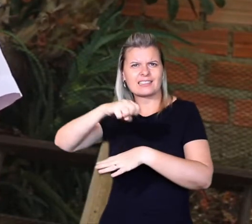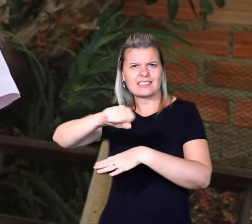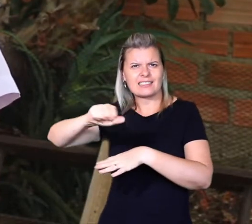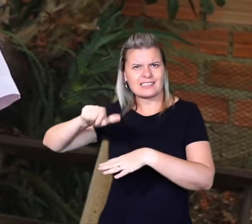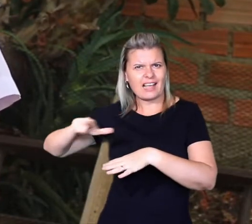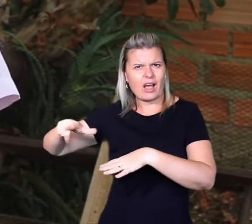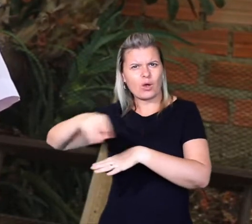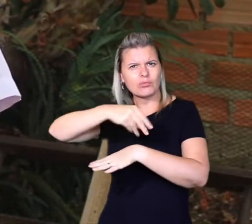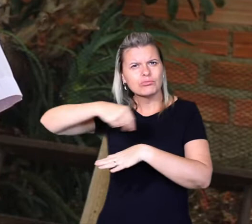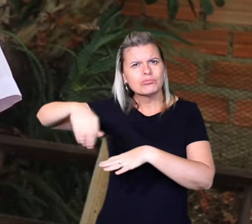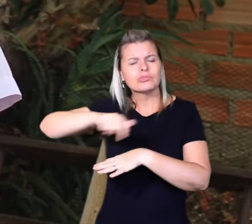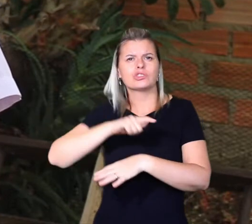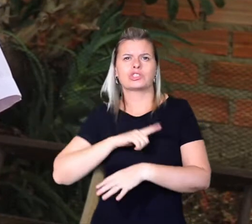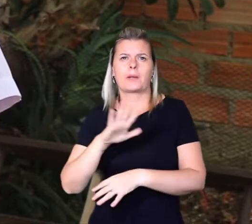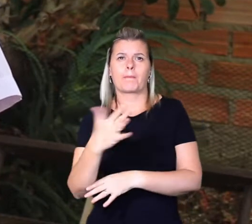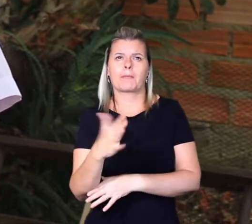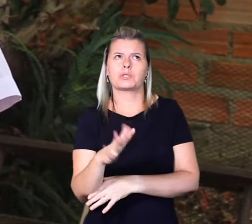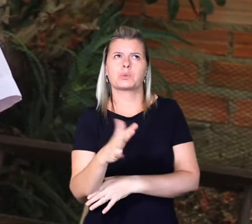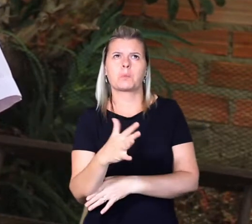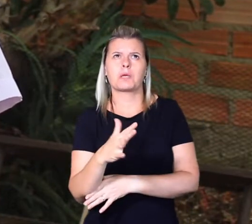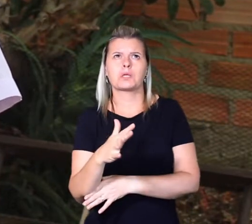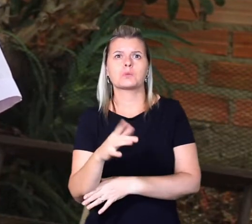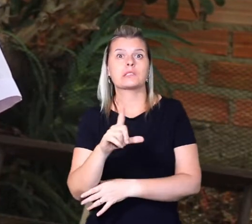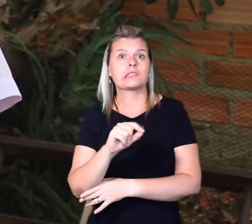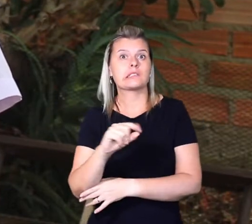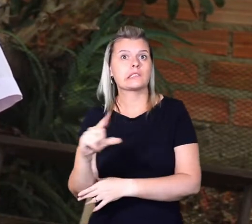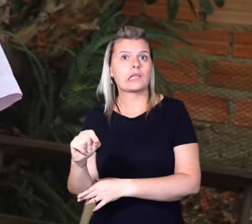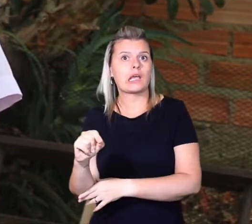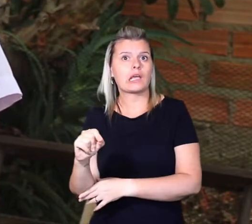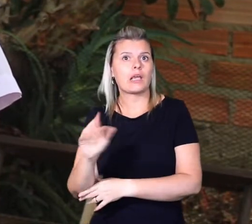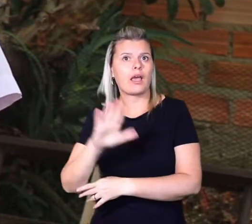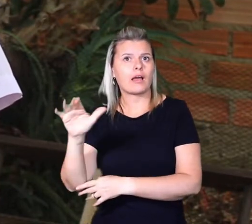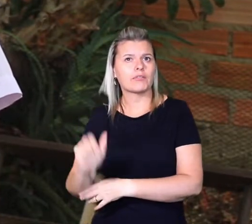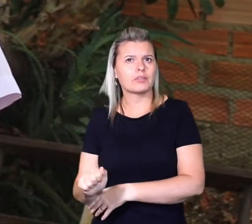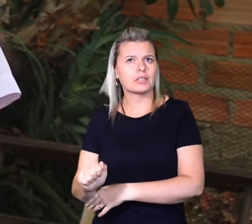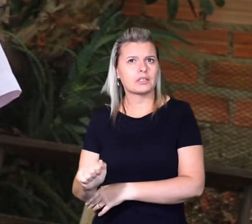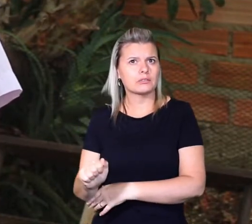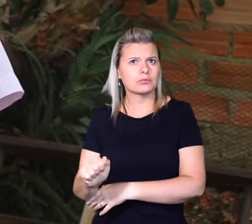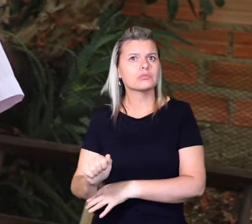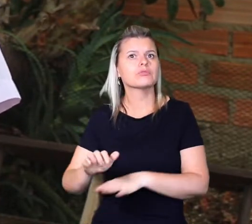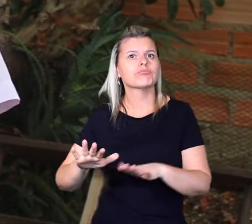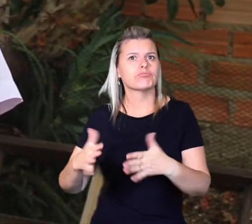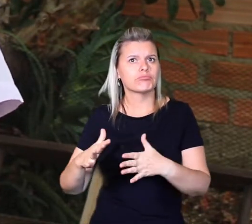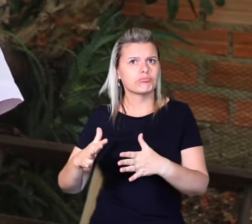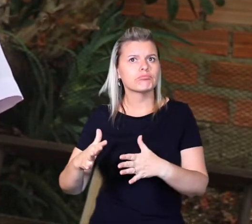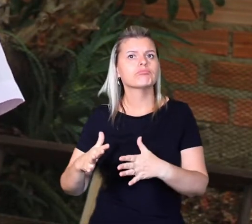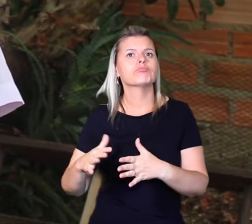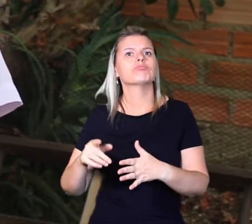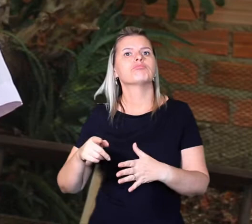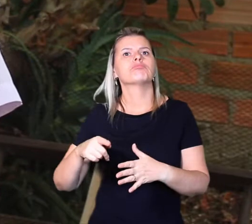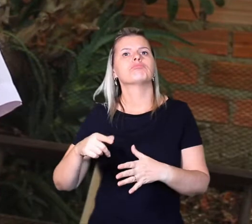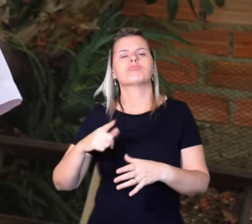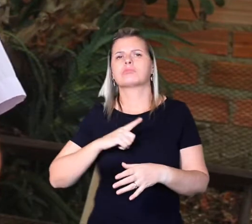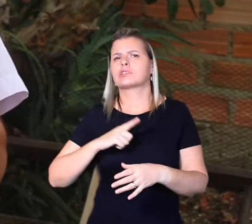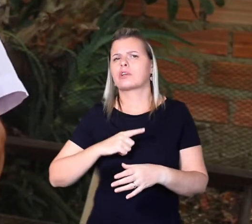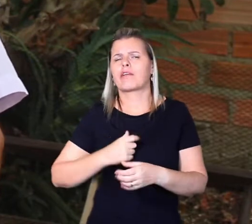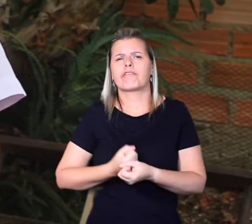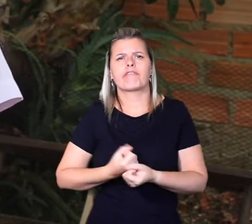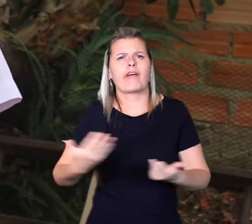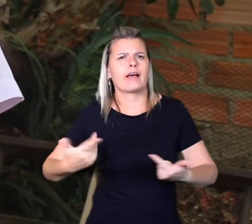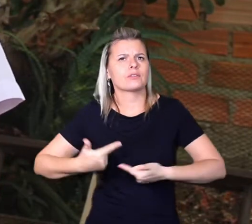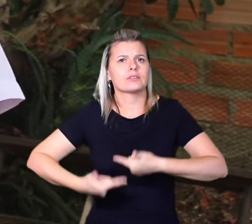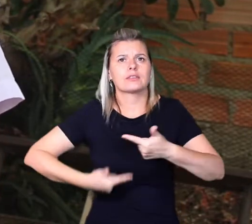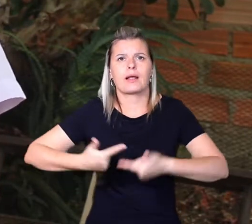charcadoras que tinham de 100, presença de 100 africanos, seus descendentes, a 64, que